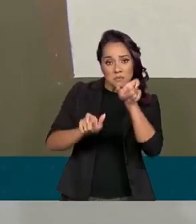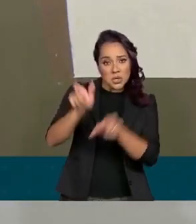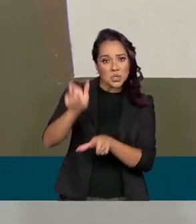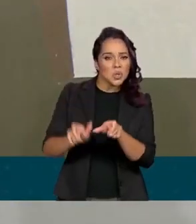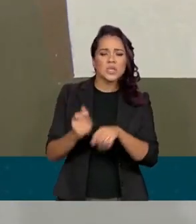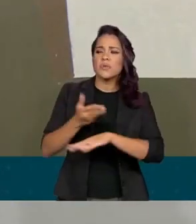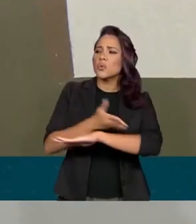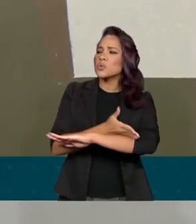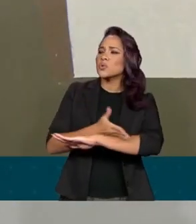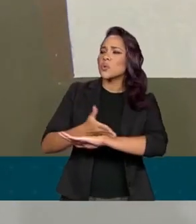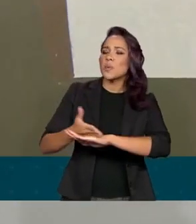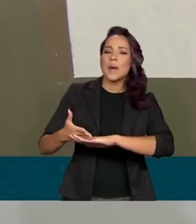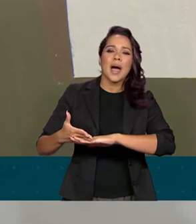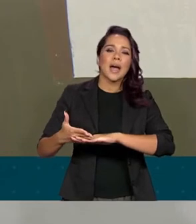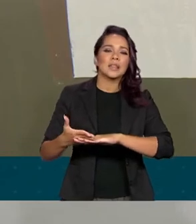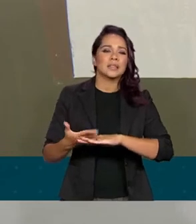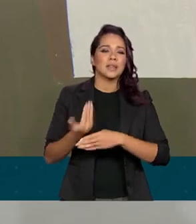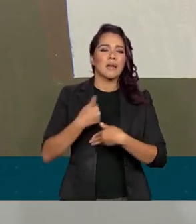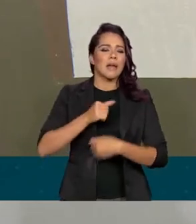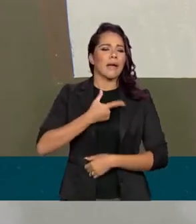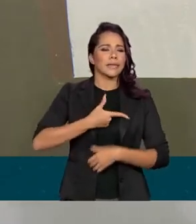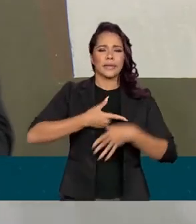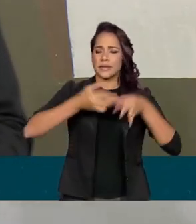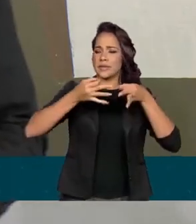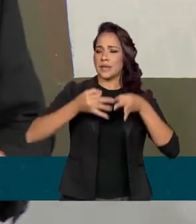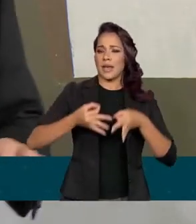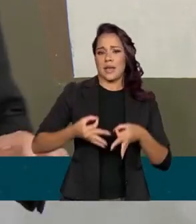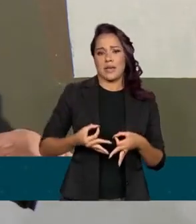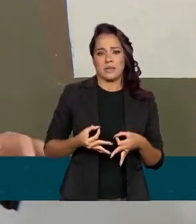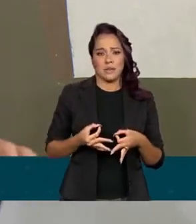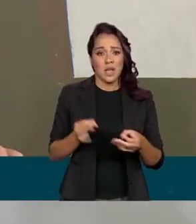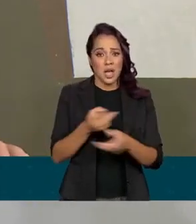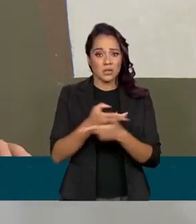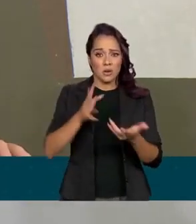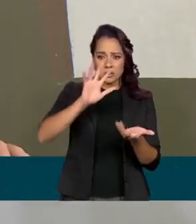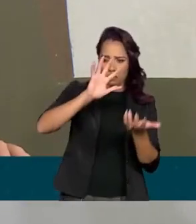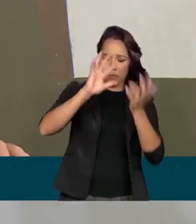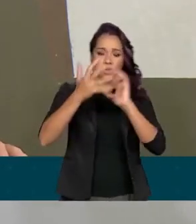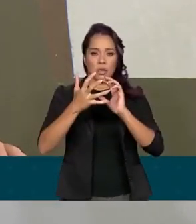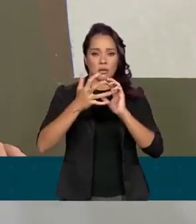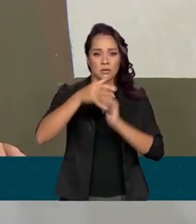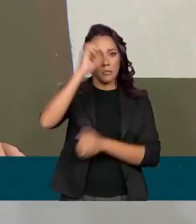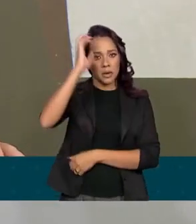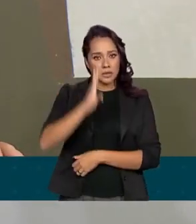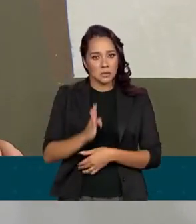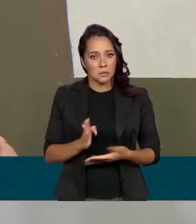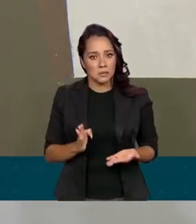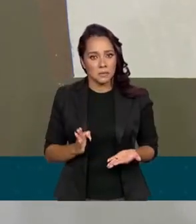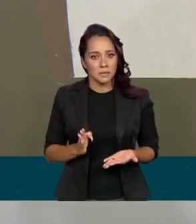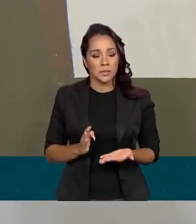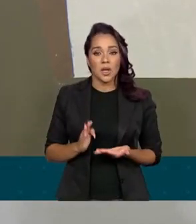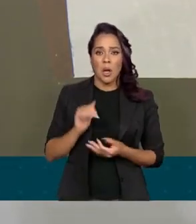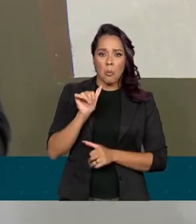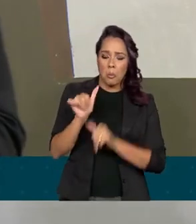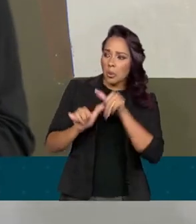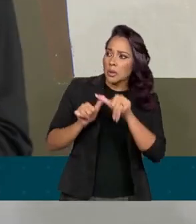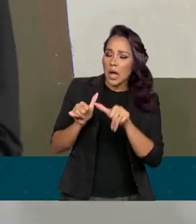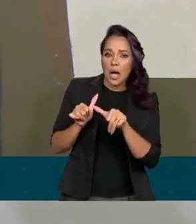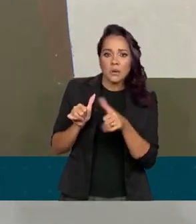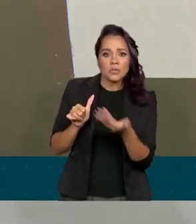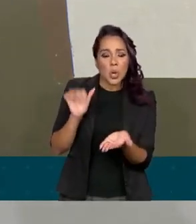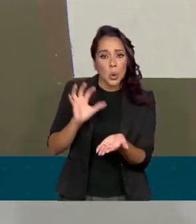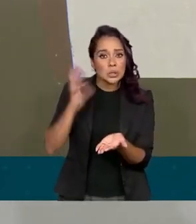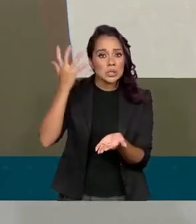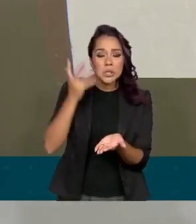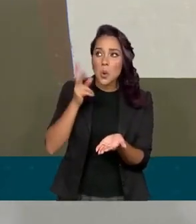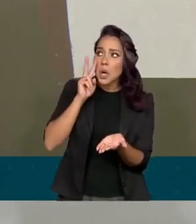estavam habituadas a uma certa civilização. As coisas mudaram no Brasil. Mudaram a ponto de